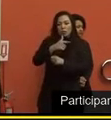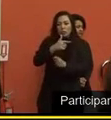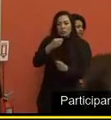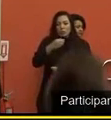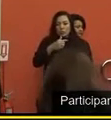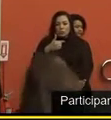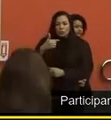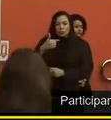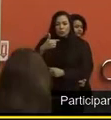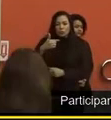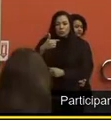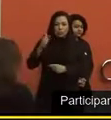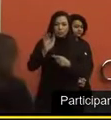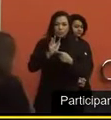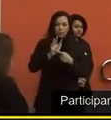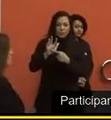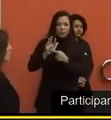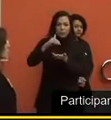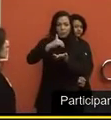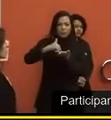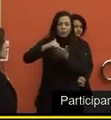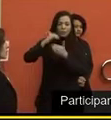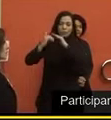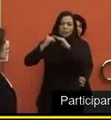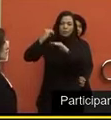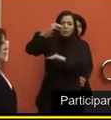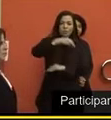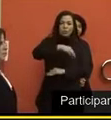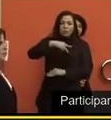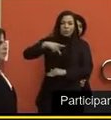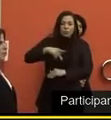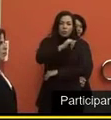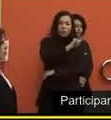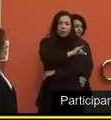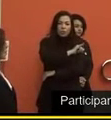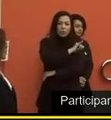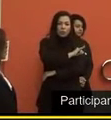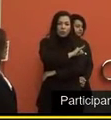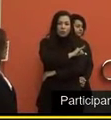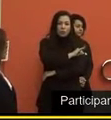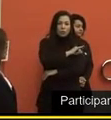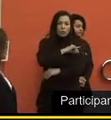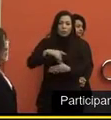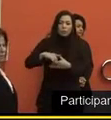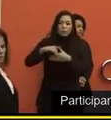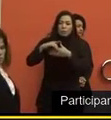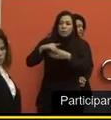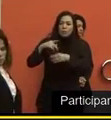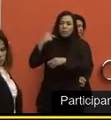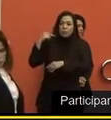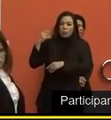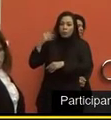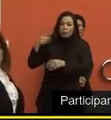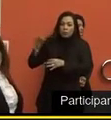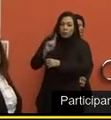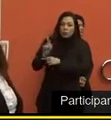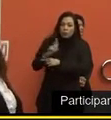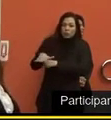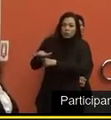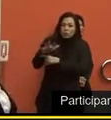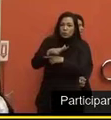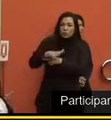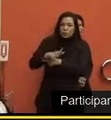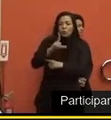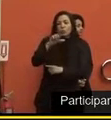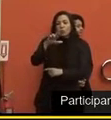2022, perante o Conselho Superior do Ministério Público do Estado do Rio de Janeiro, presidido pelo Procurador-Geral de Justiça, Dr.